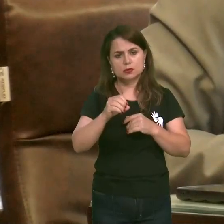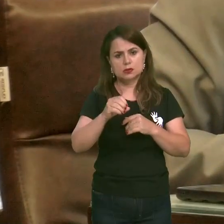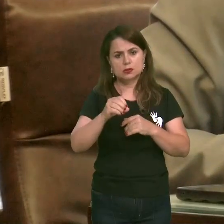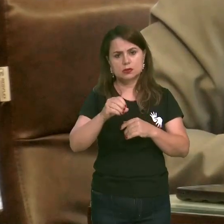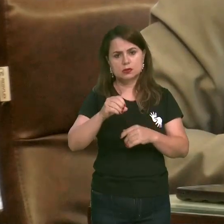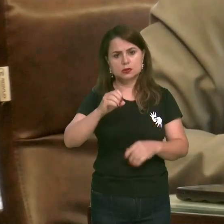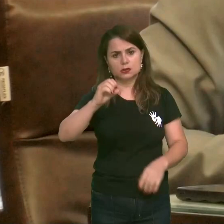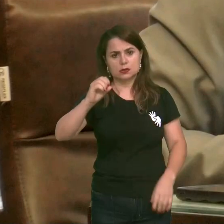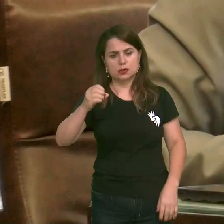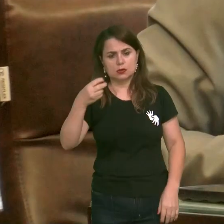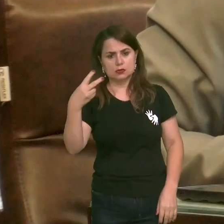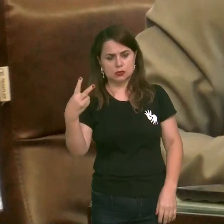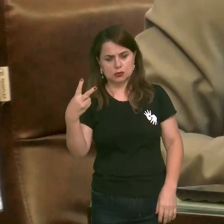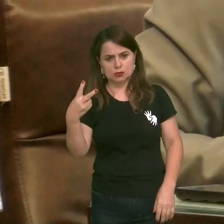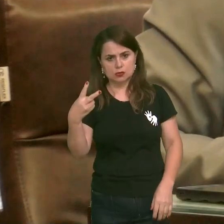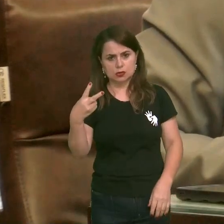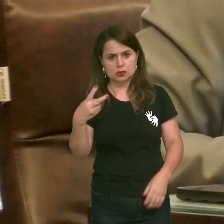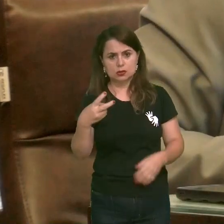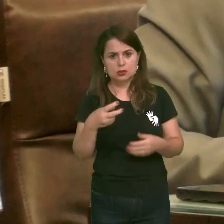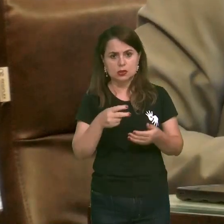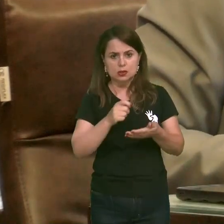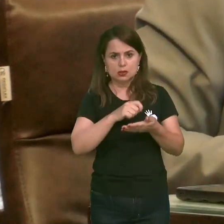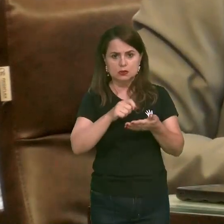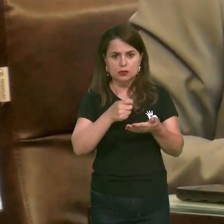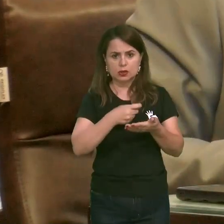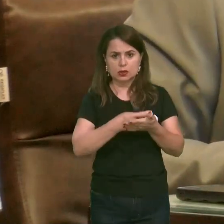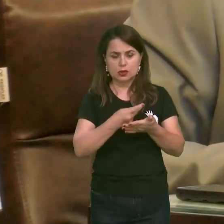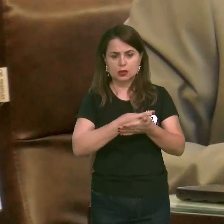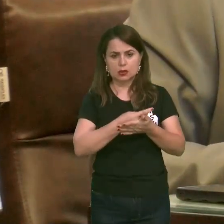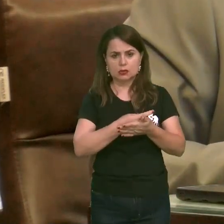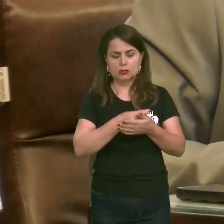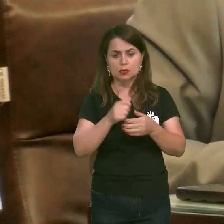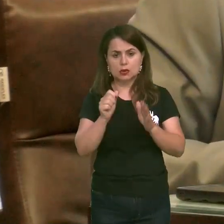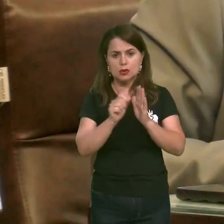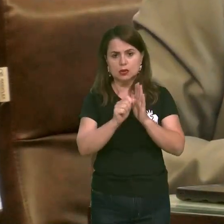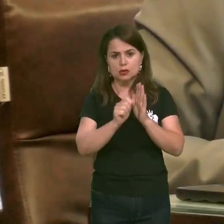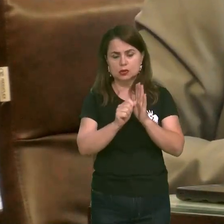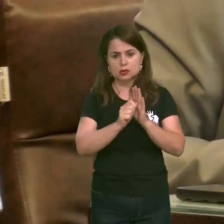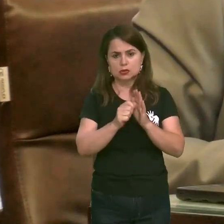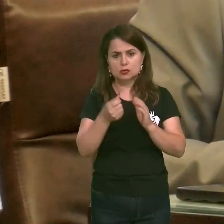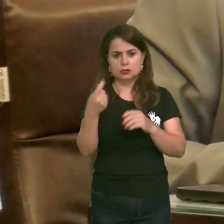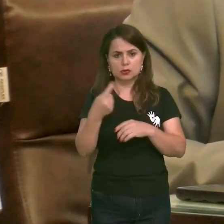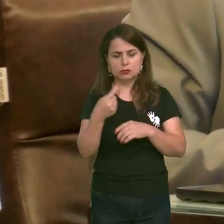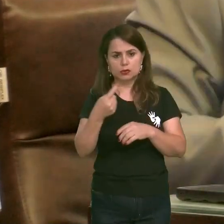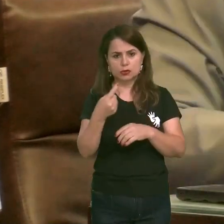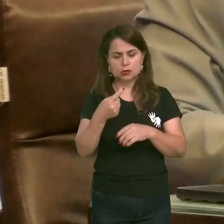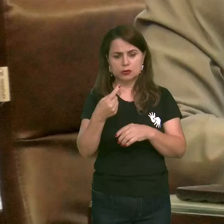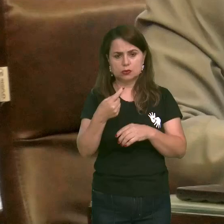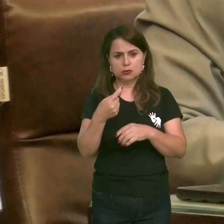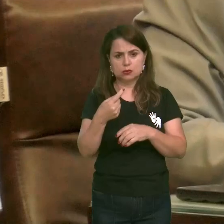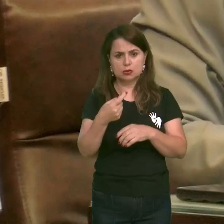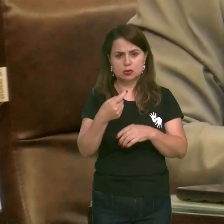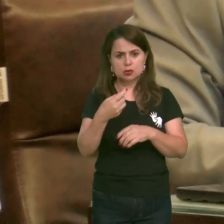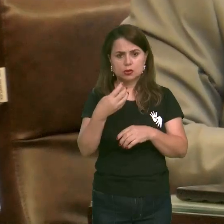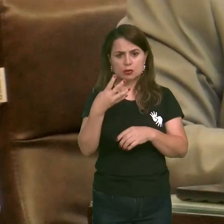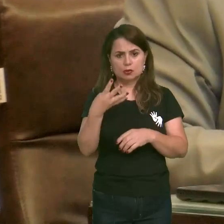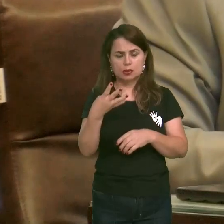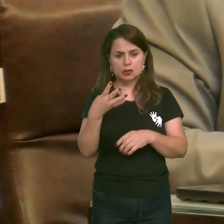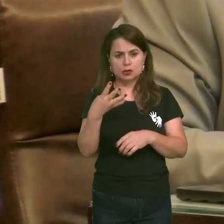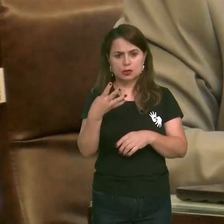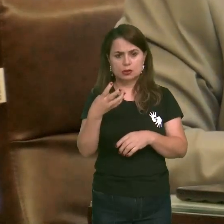teve um erro aí de digitação e no artigo primeiro o valor da receita de repente a fomes é de